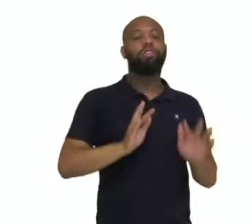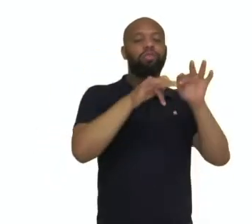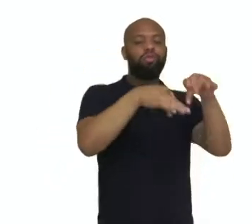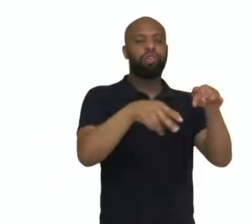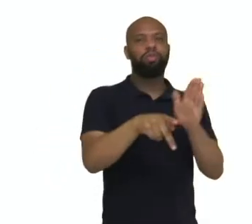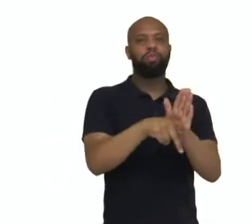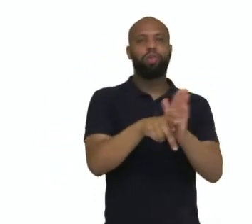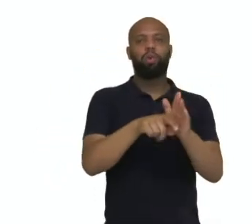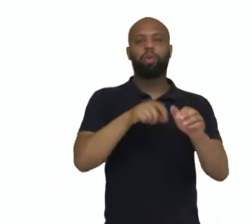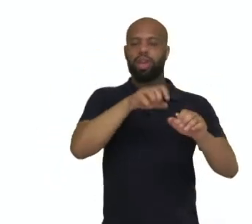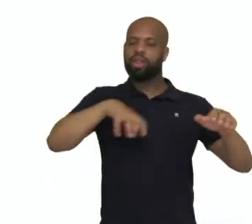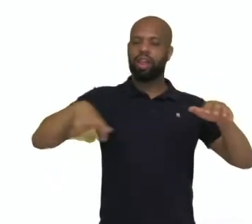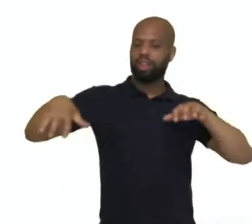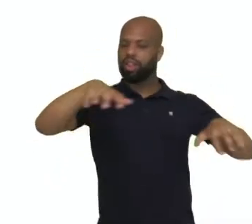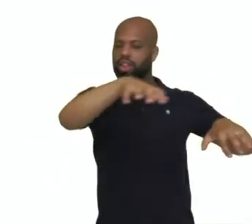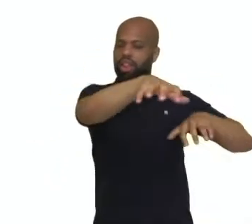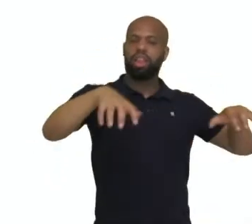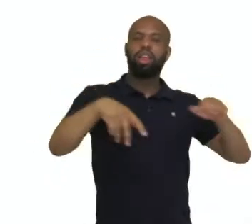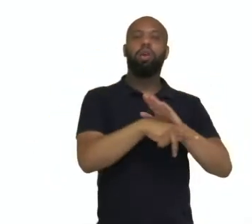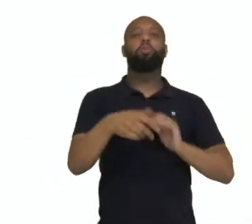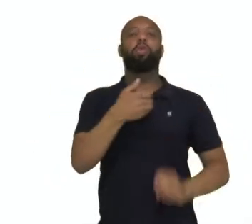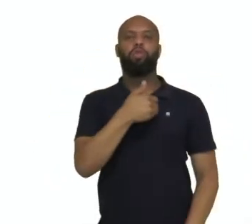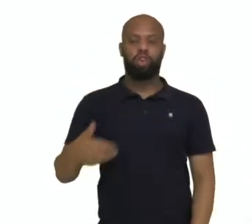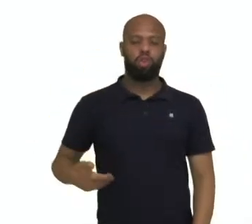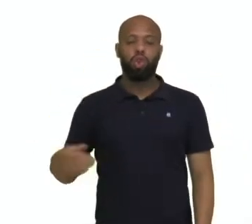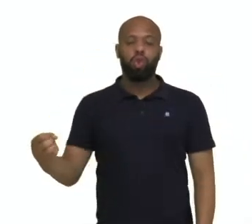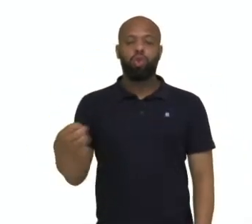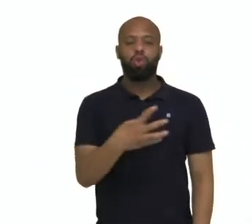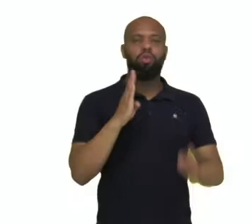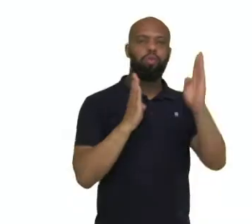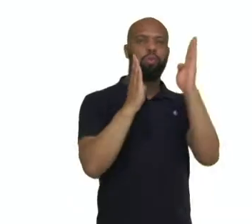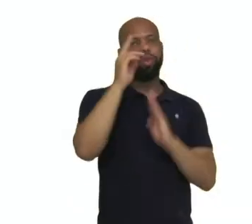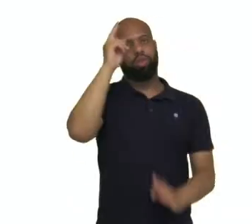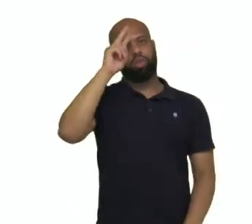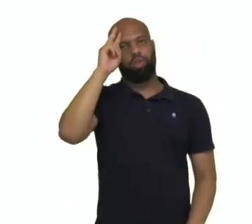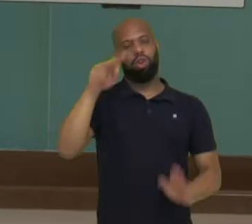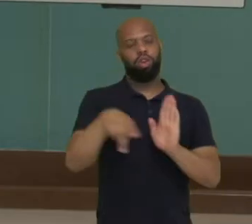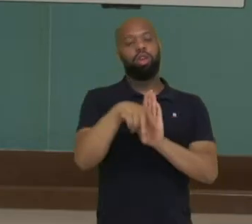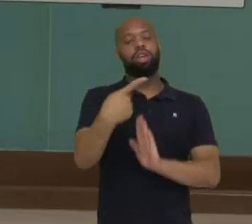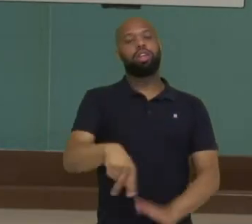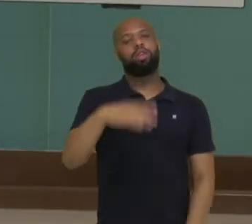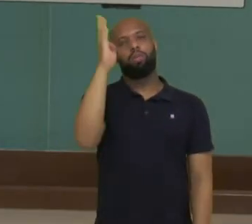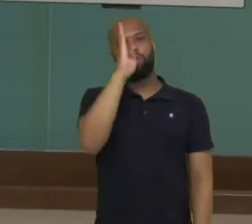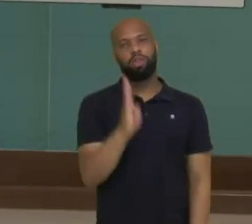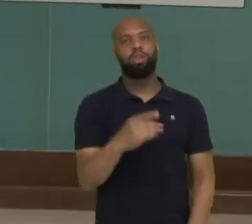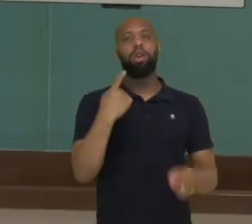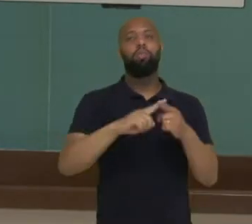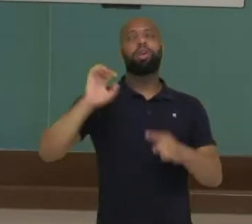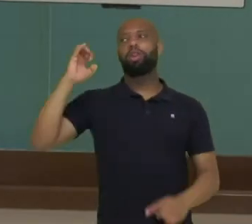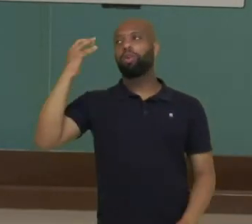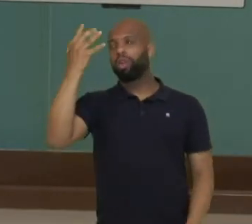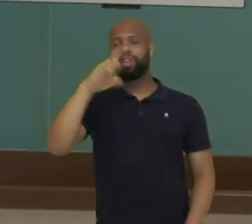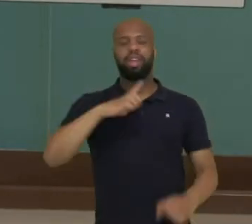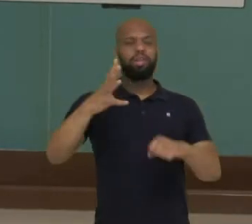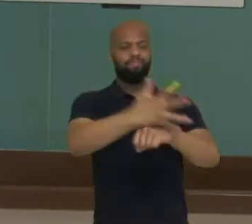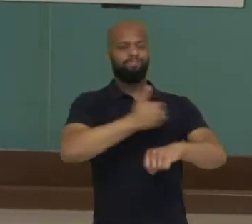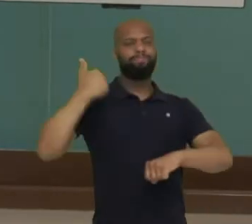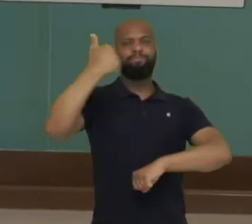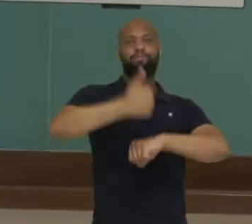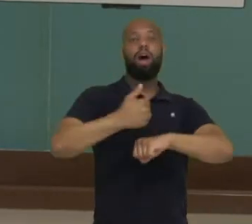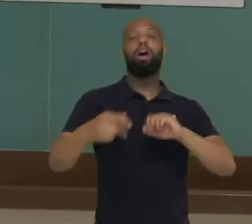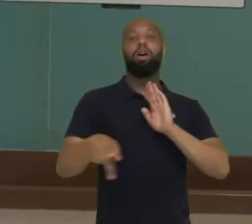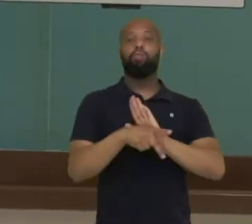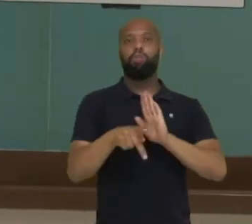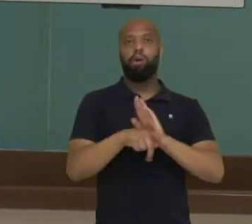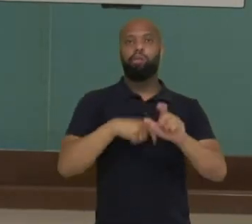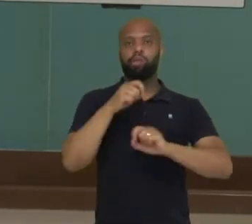e o início de um novo período histórico no Brasil. Por quê? Porque quando rola o golpe da maioridade, que o Dom